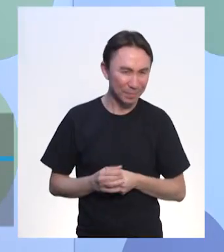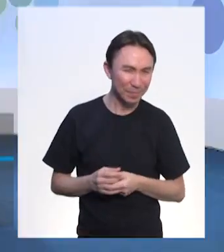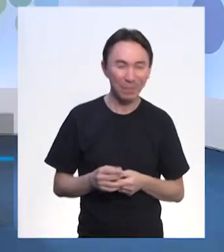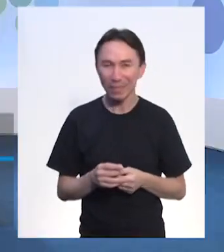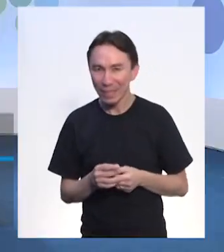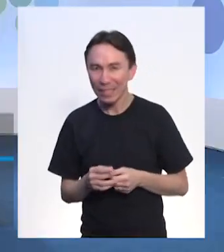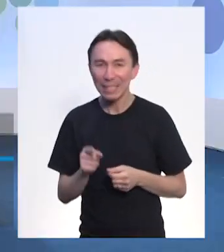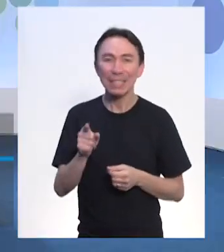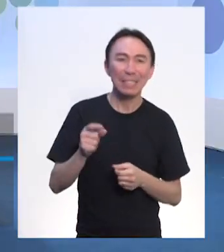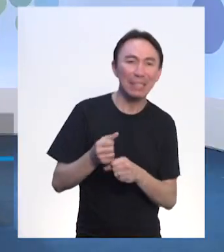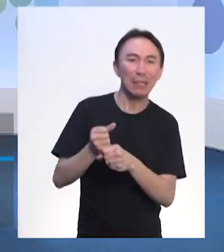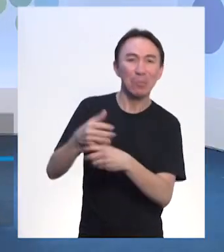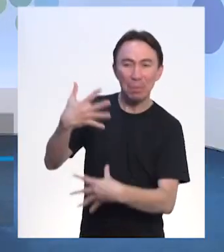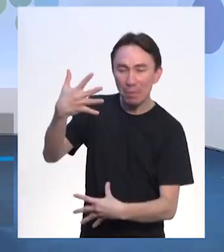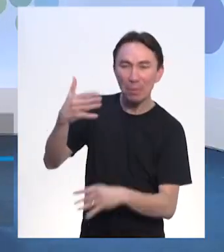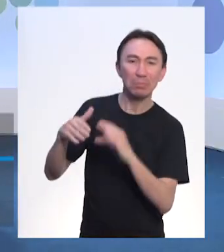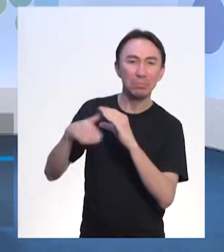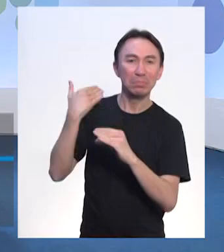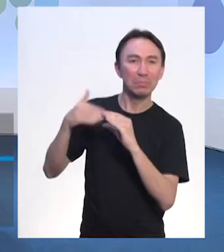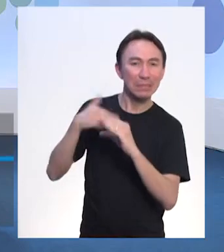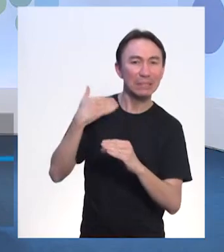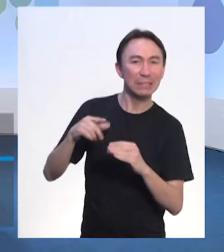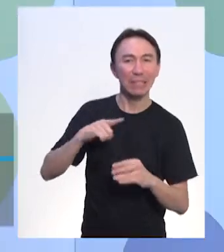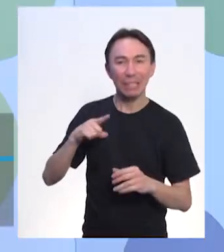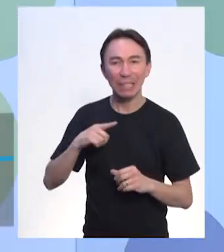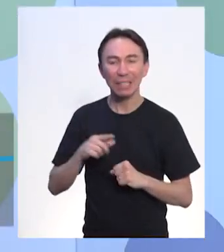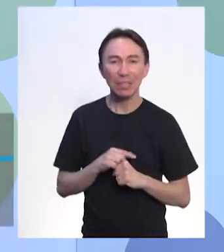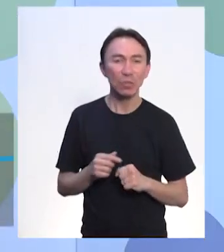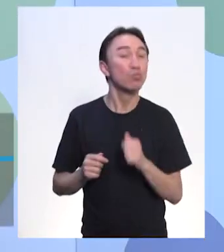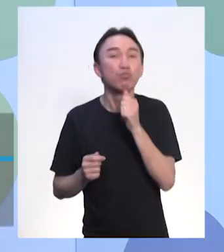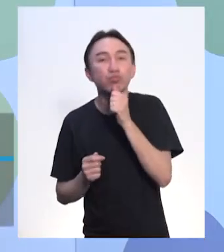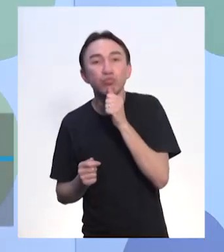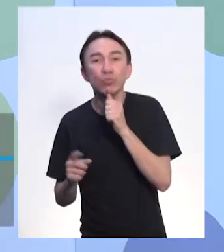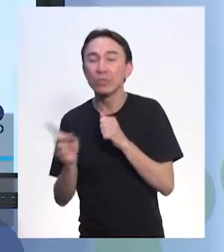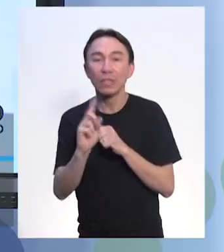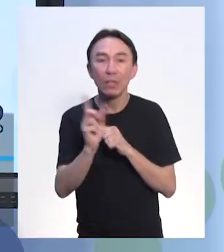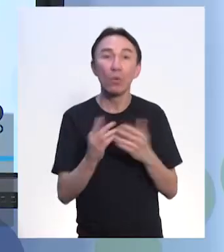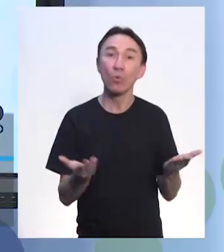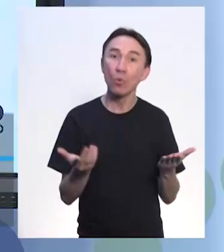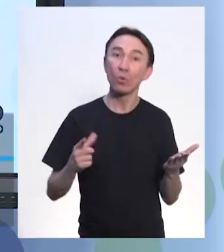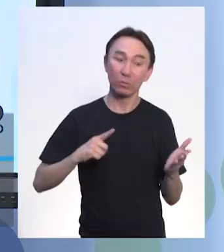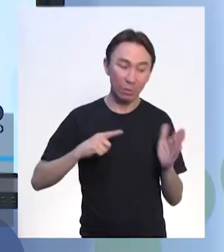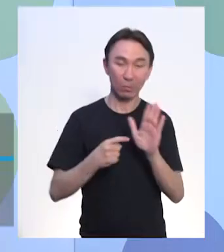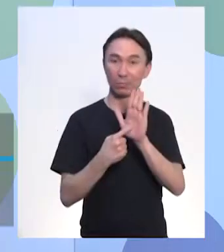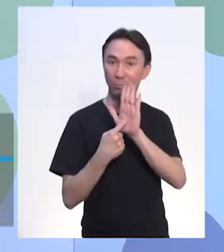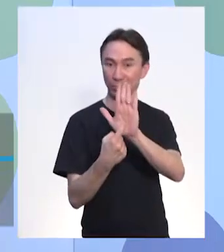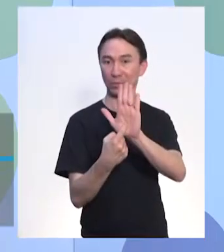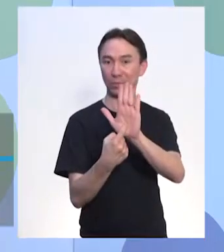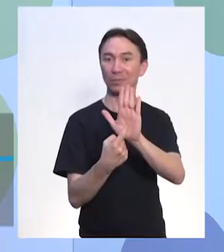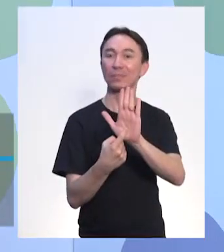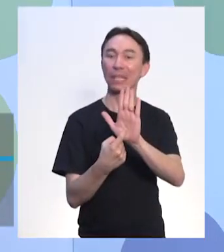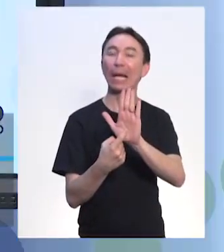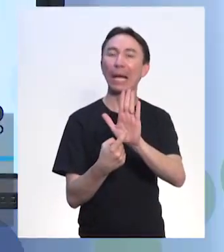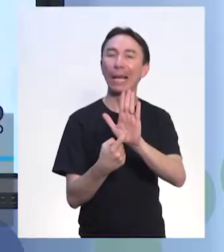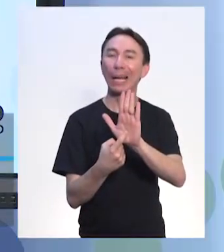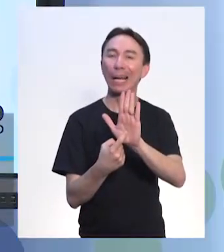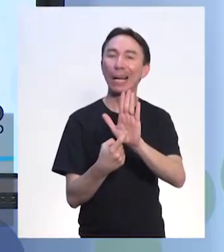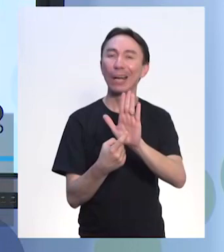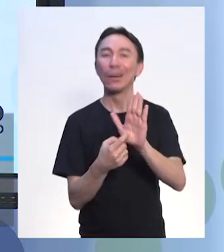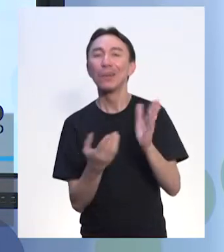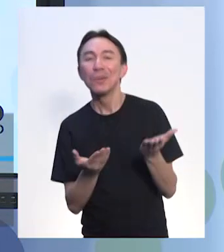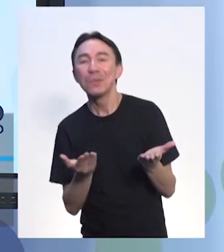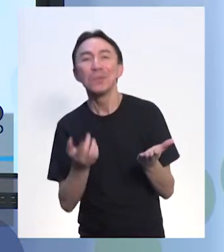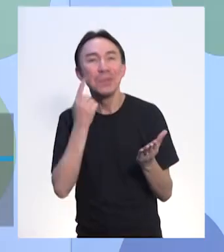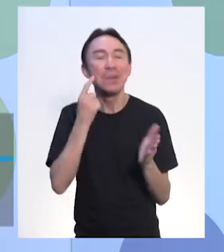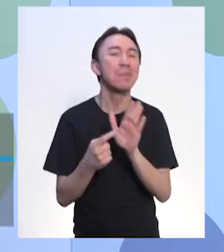aí? Tem recadinho? Ah, não tem recadinho, mas tem uma apresentação, né, Uma hoje. apresentação? Tem uma apresentação. Quem você vai apresentar para o nono